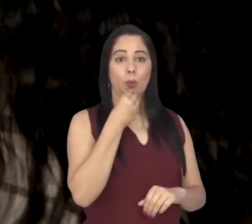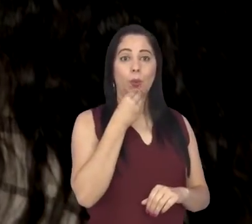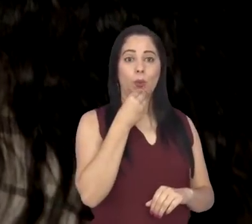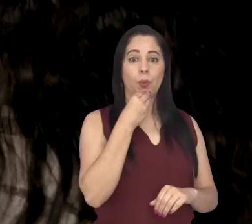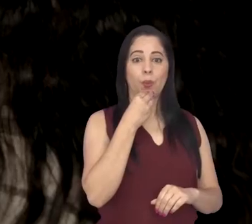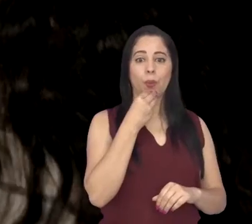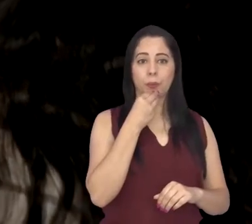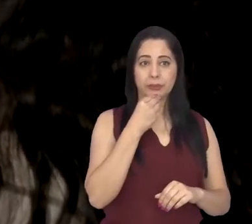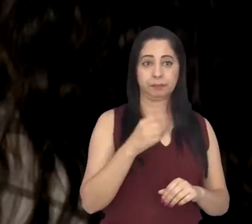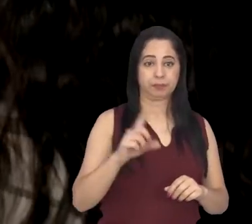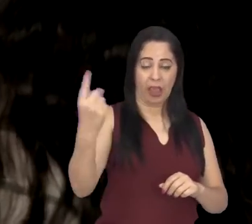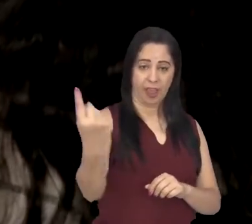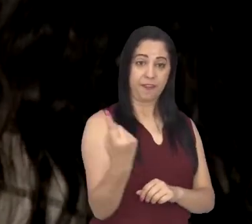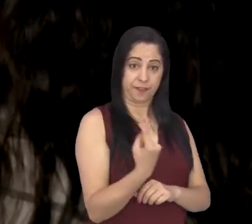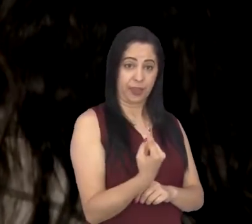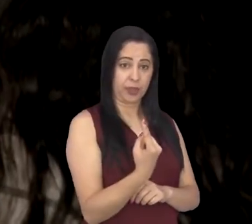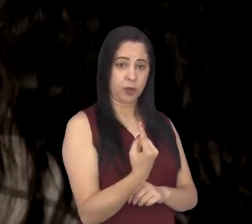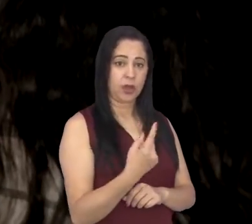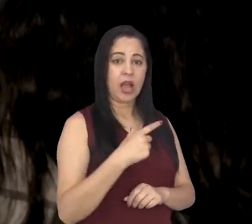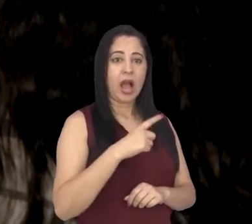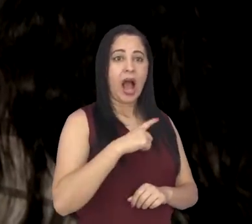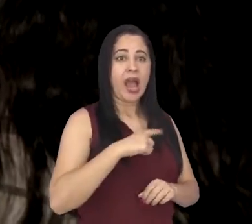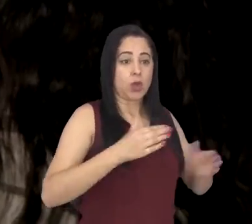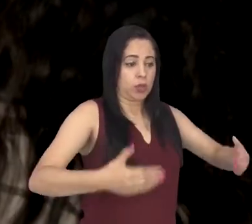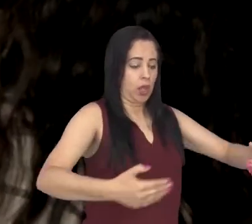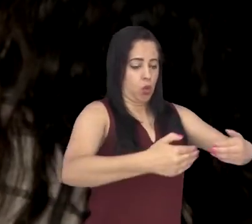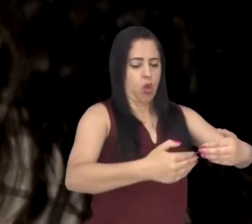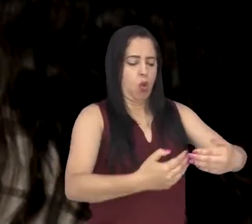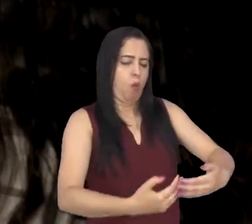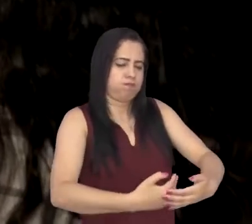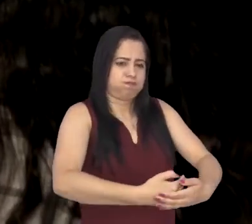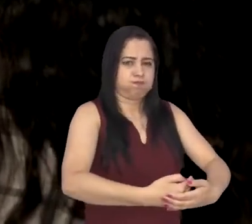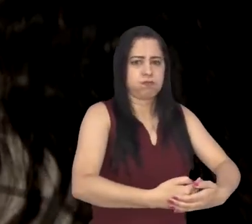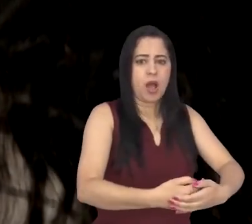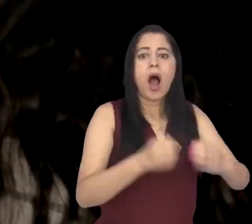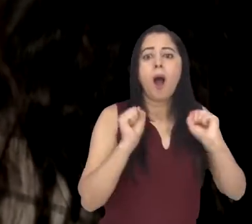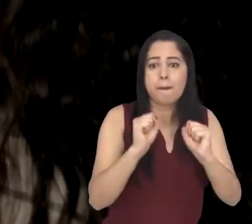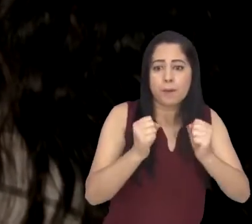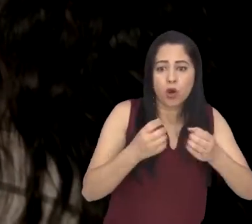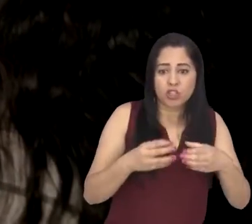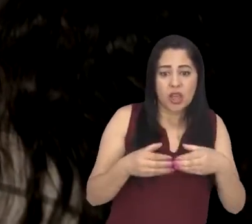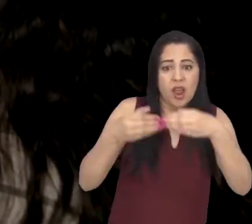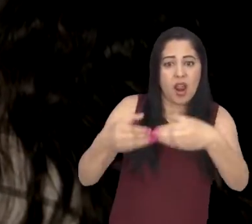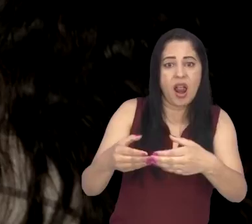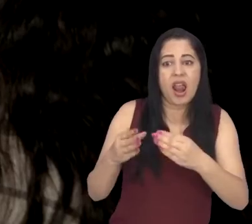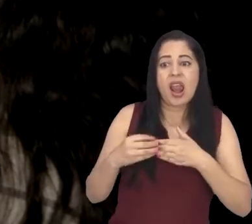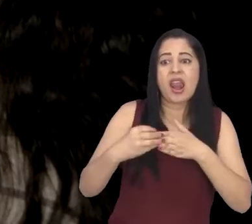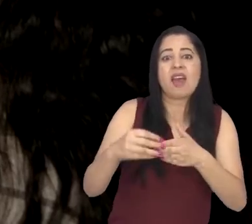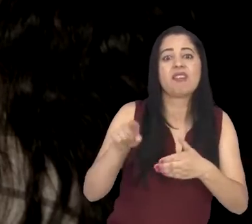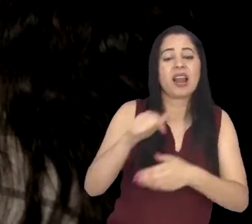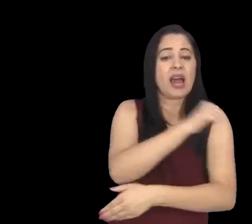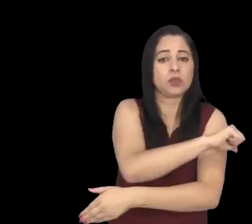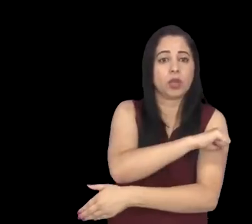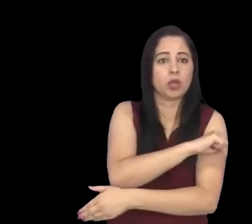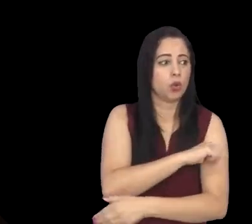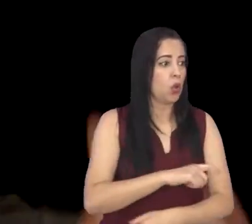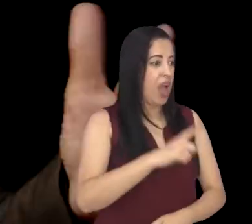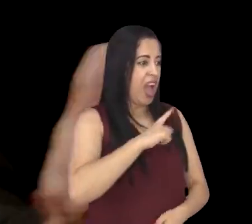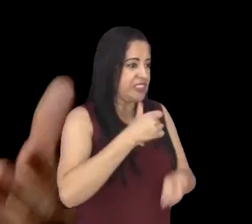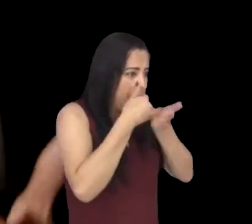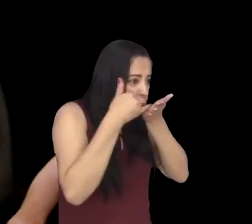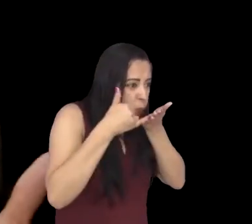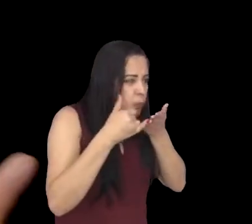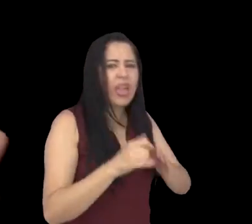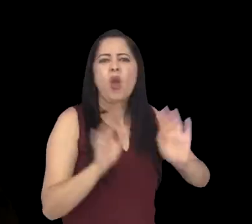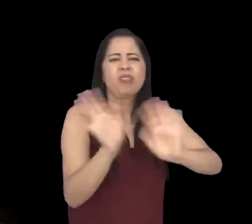cheia, que é lacra, a lata, né? Um monte de lata, lacrada, né? Nossa. Aí eu falei, pode levar para o Rio? Ele falou, mas tem cocaína aí? Eu falei, não,